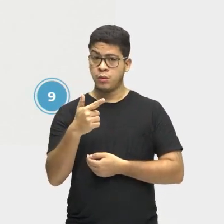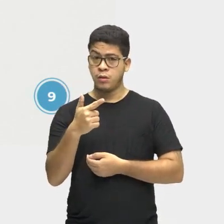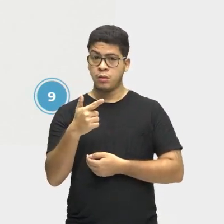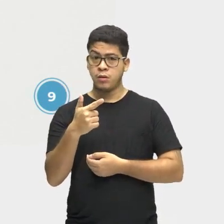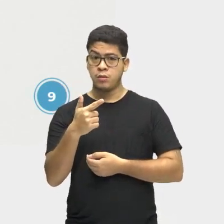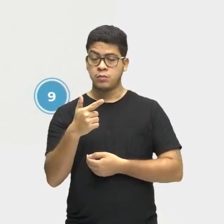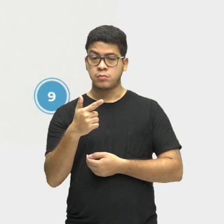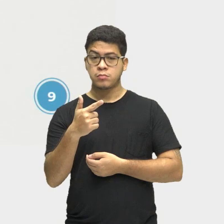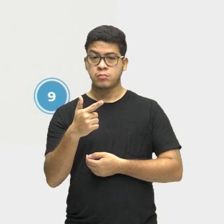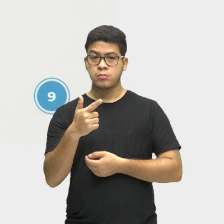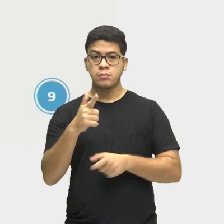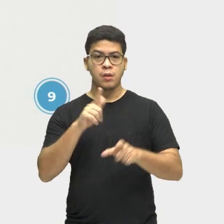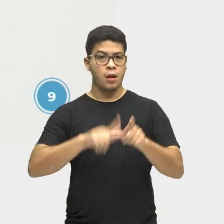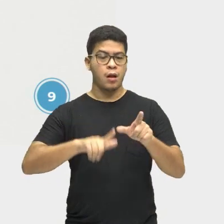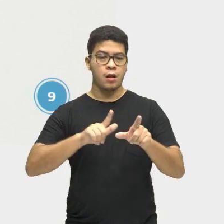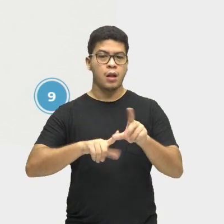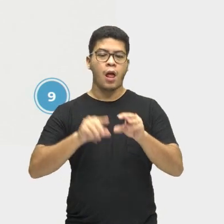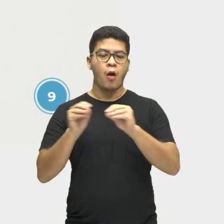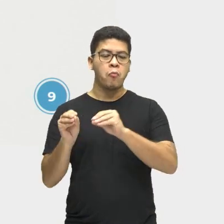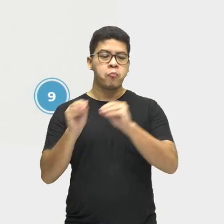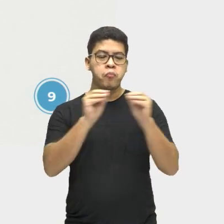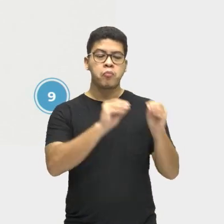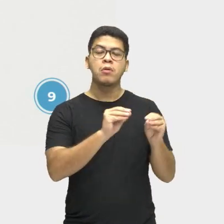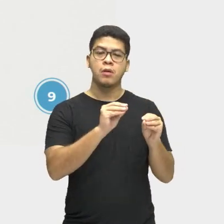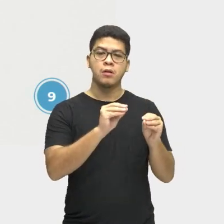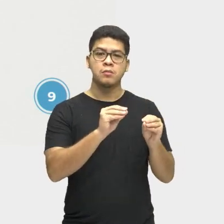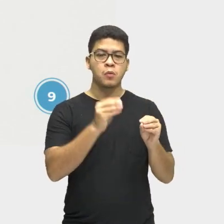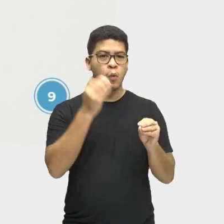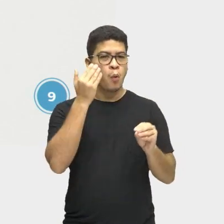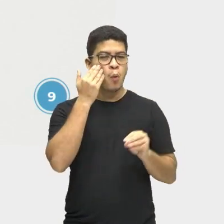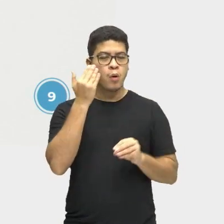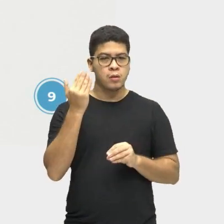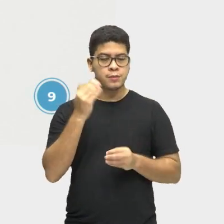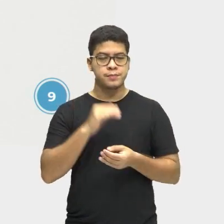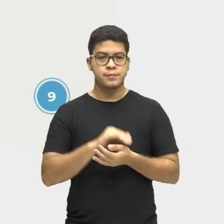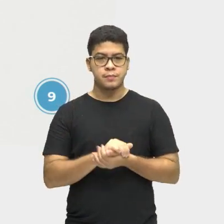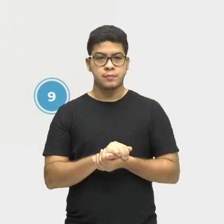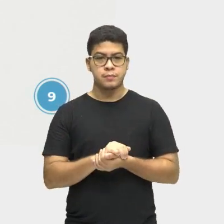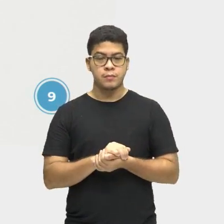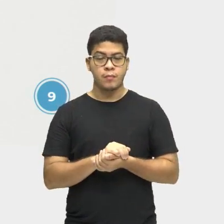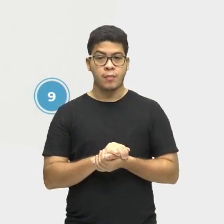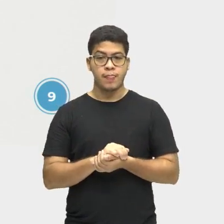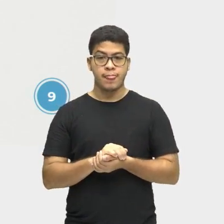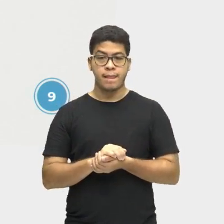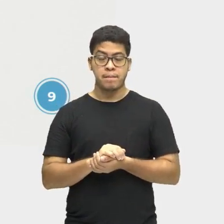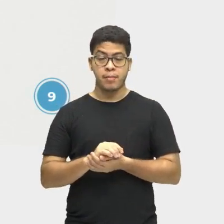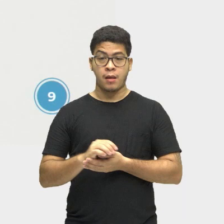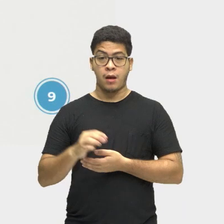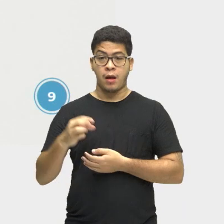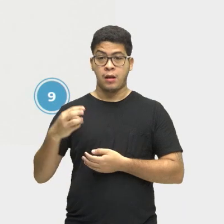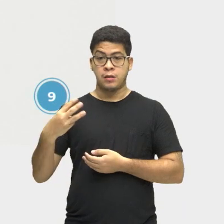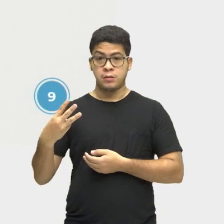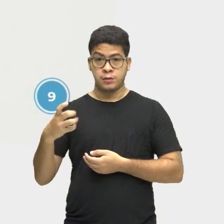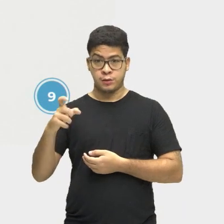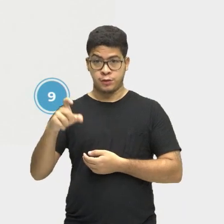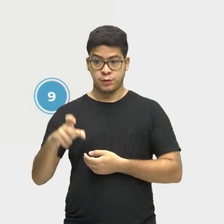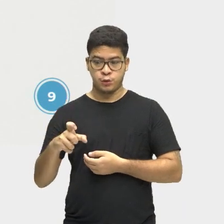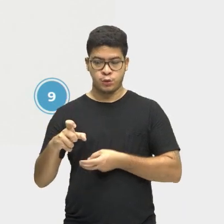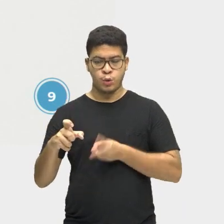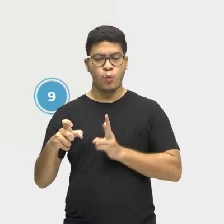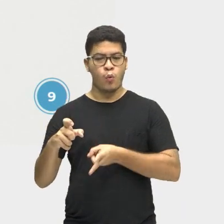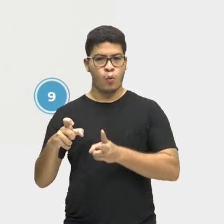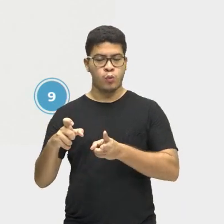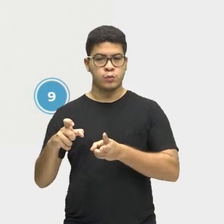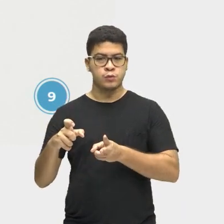6, ele vai para o segundo membro. Observe que ele está no primeiro membro, tá? Então, quando eu levar ele para o segundo membro, ou seja,